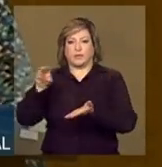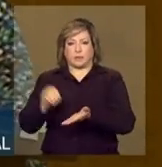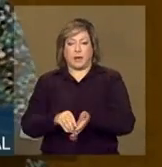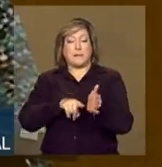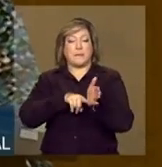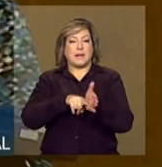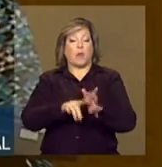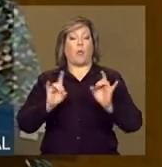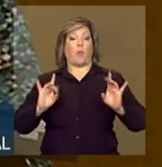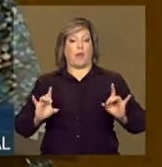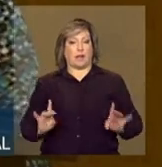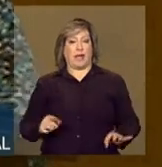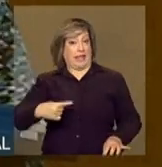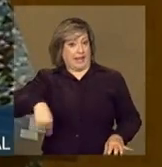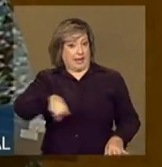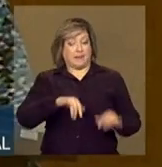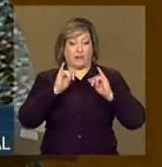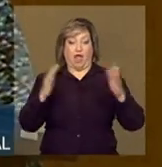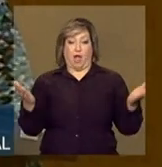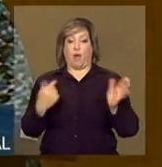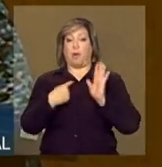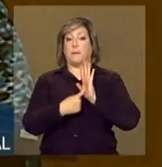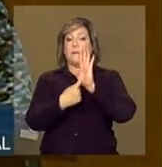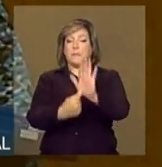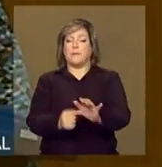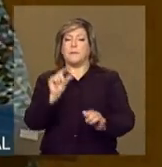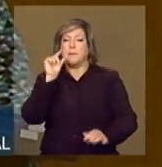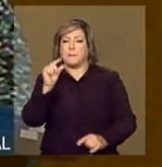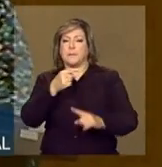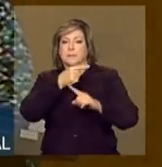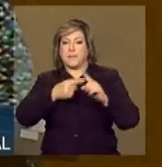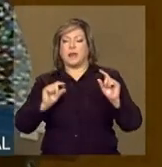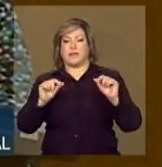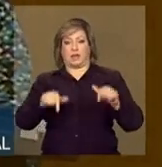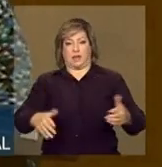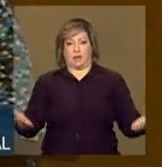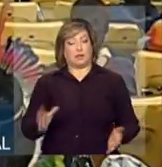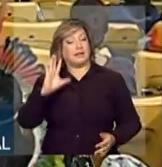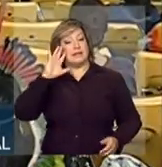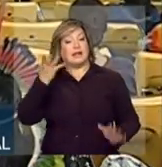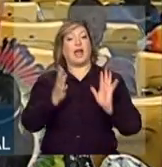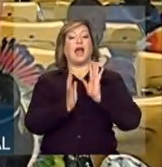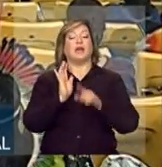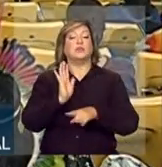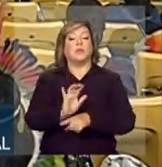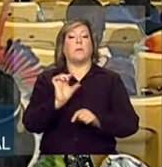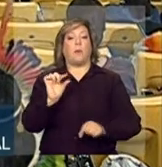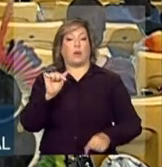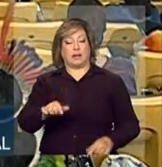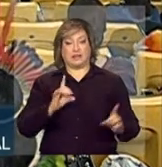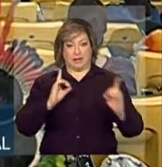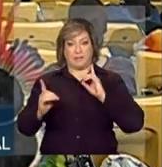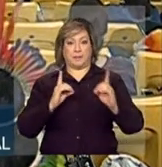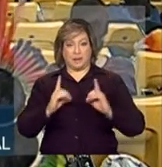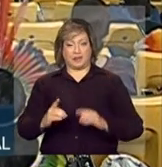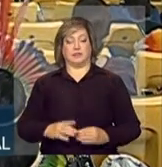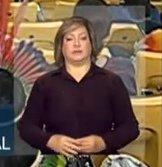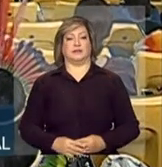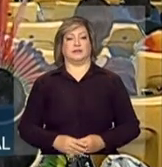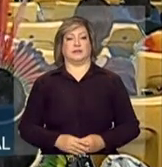qualitativa. São esses dados que eu vou mostrar uma pequena parte para vocês, tentando ajudar um pouco aqui no debate.